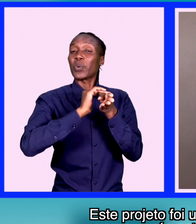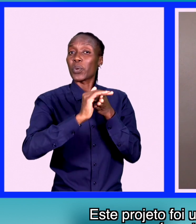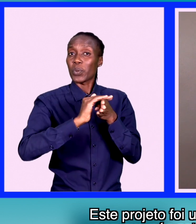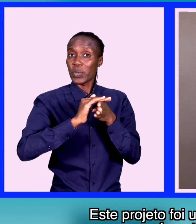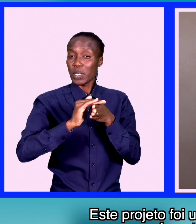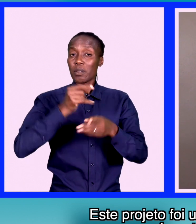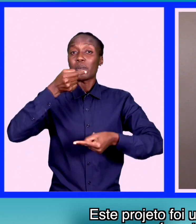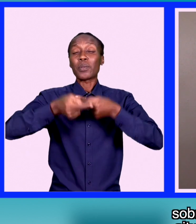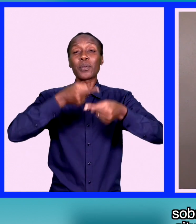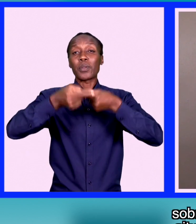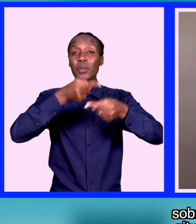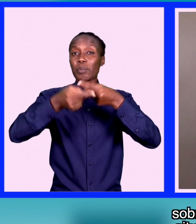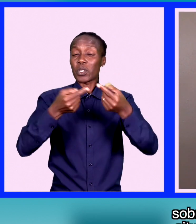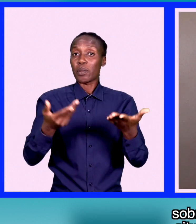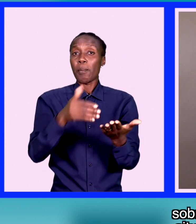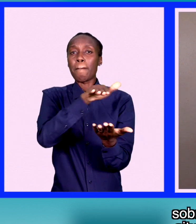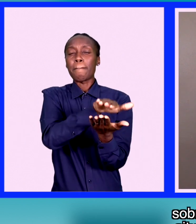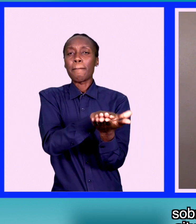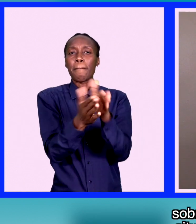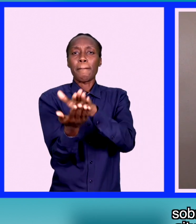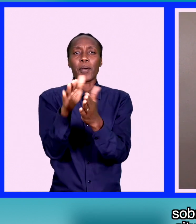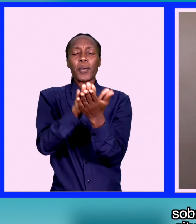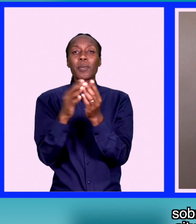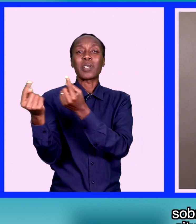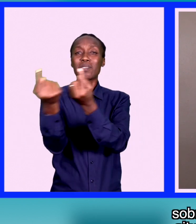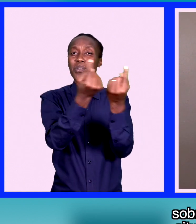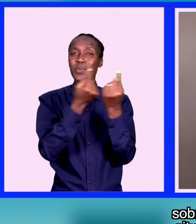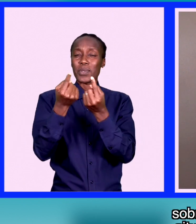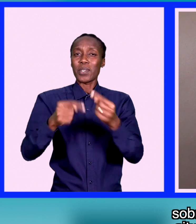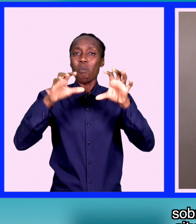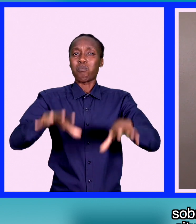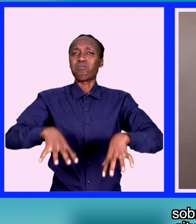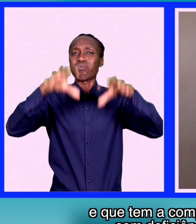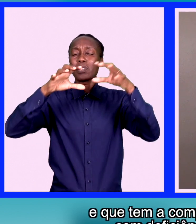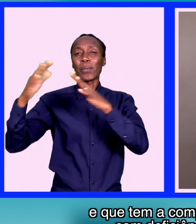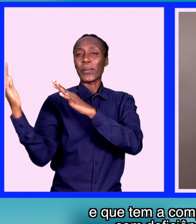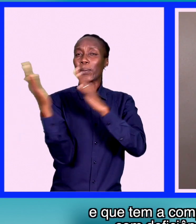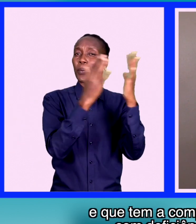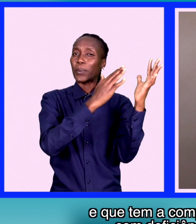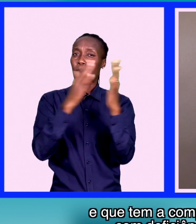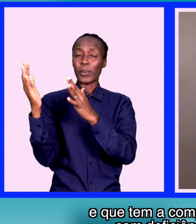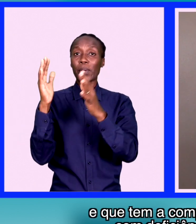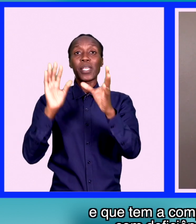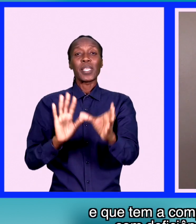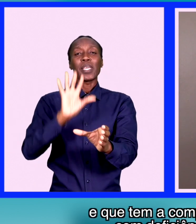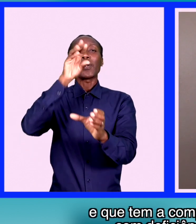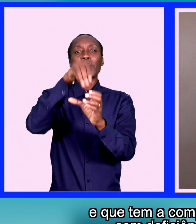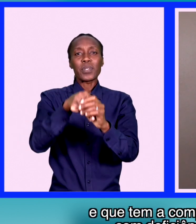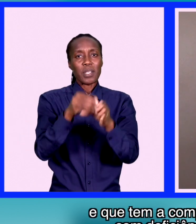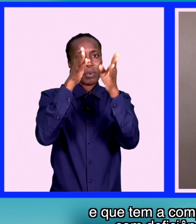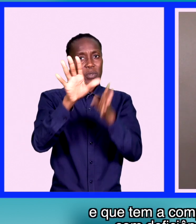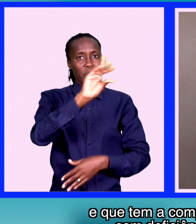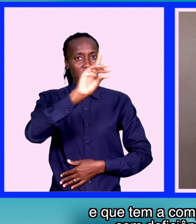estamos a implementar um projeto sobre a preparação para situações de desastres e que tem a componente da inclusão de